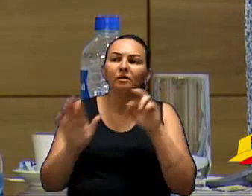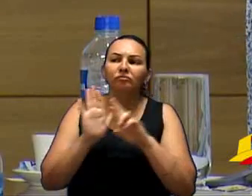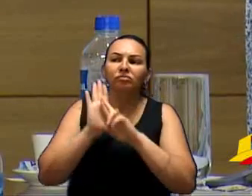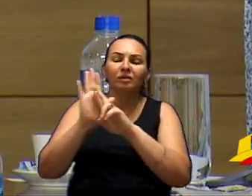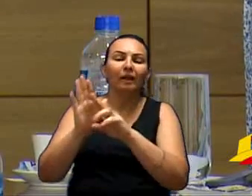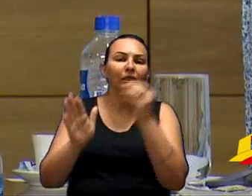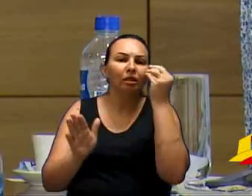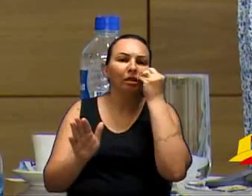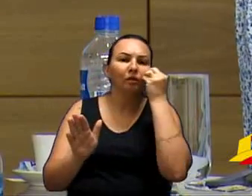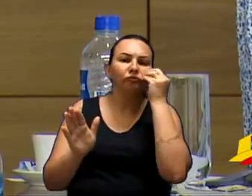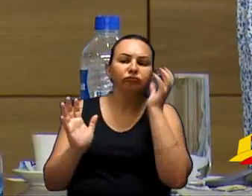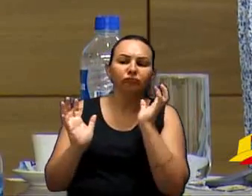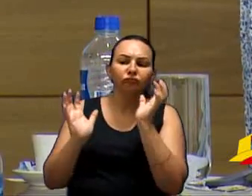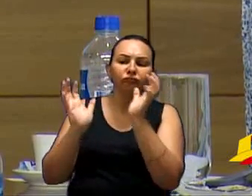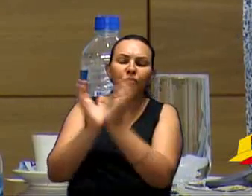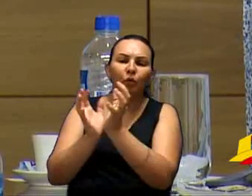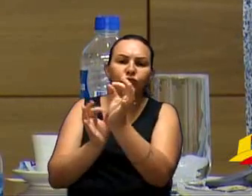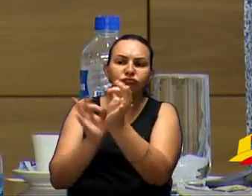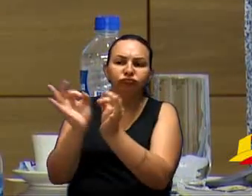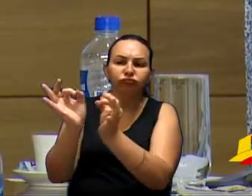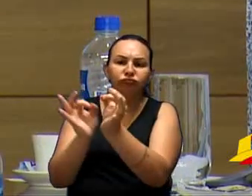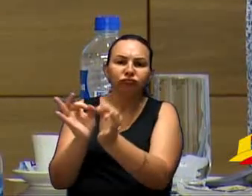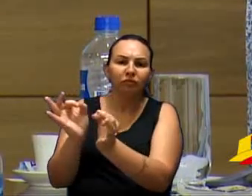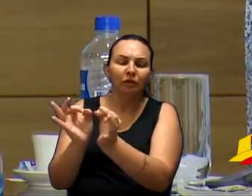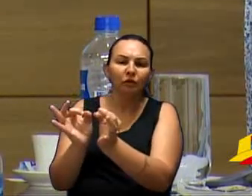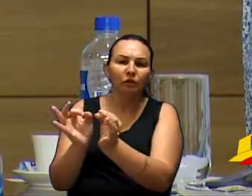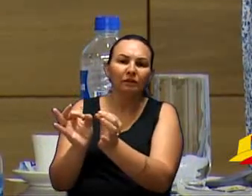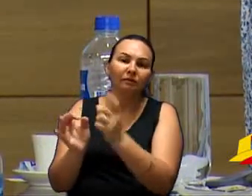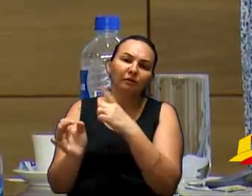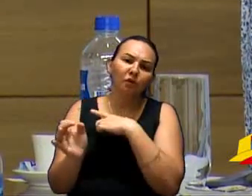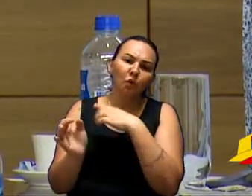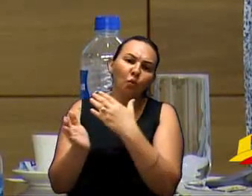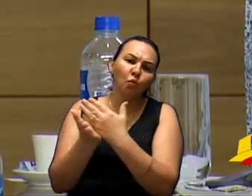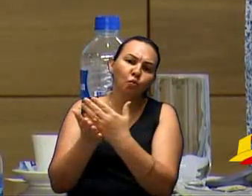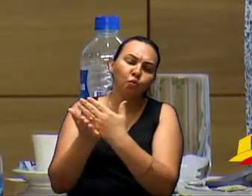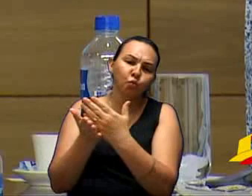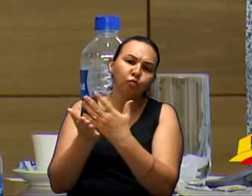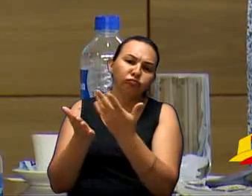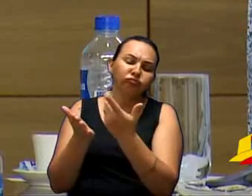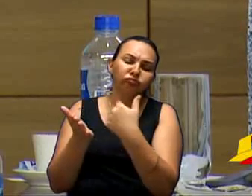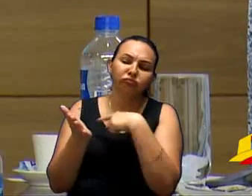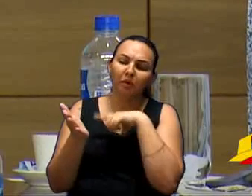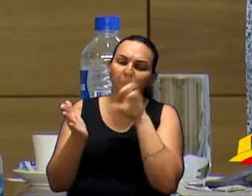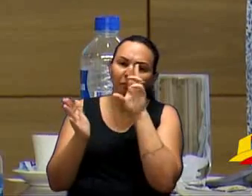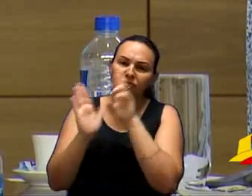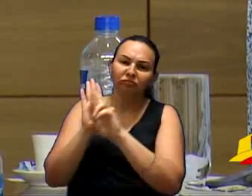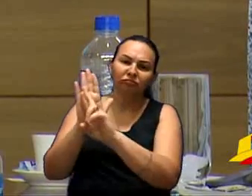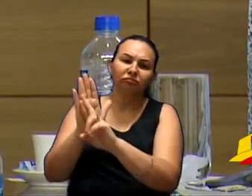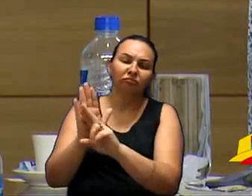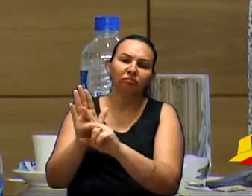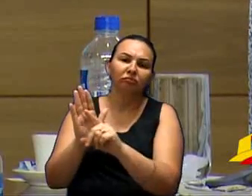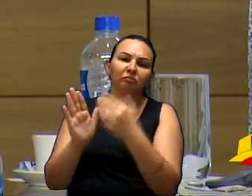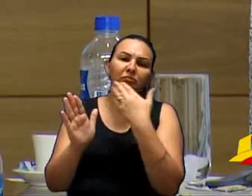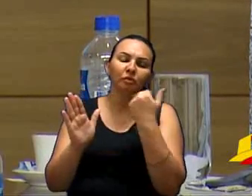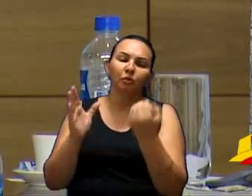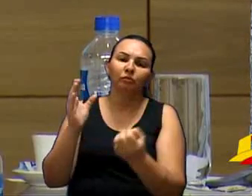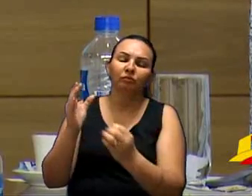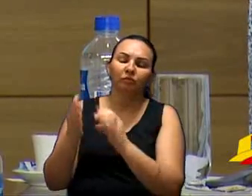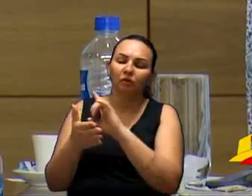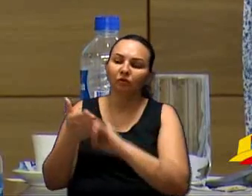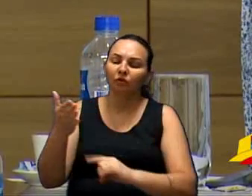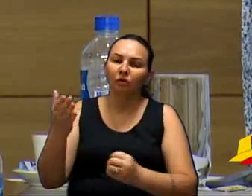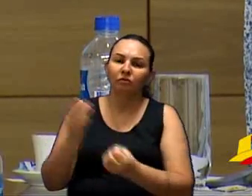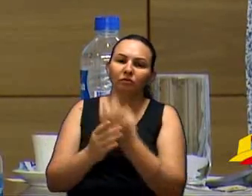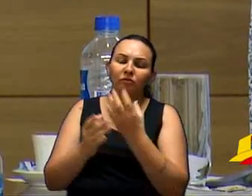porque na verdade nós temos alguns instrumentos legais que podem representar a fonte de receita e de projetos